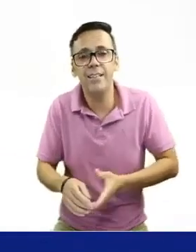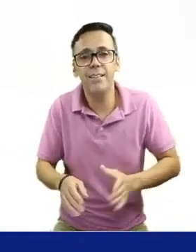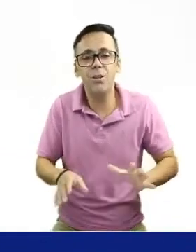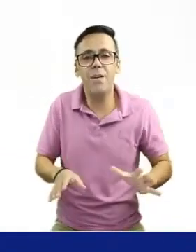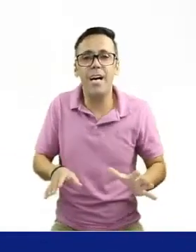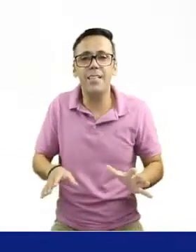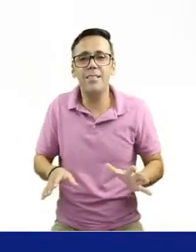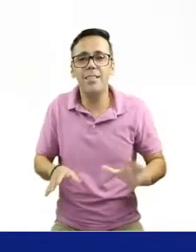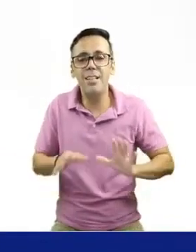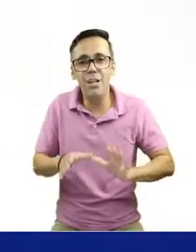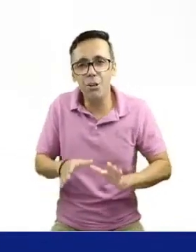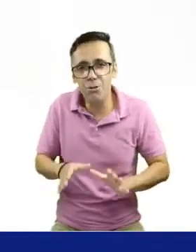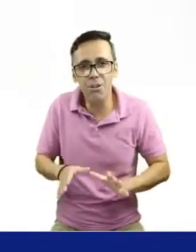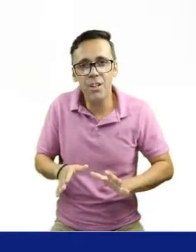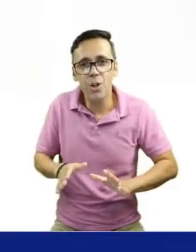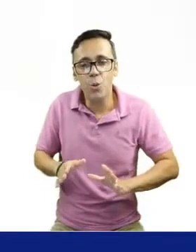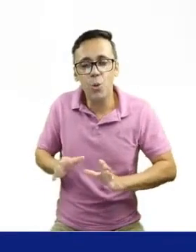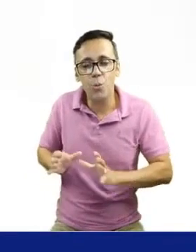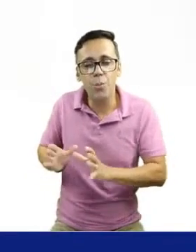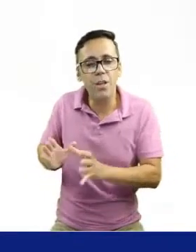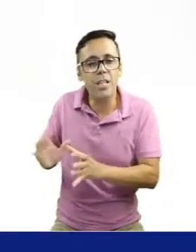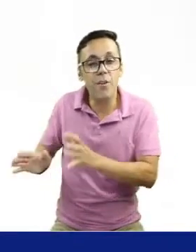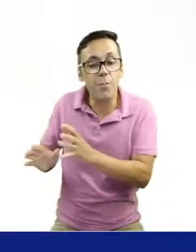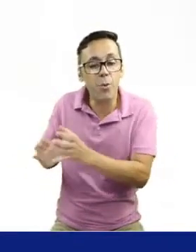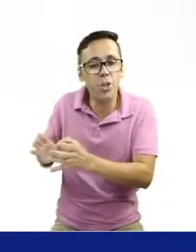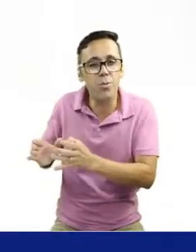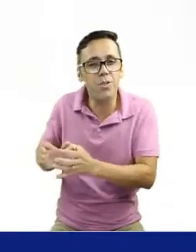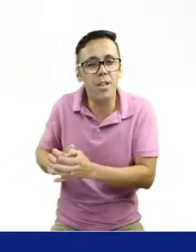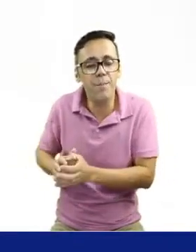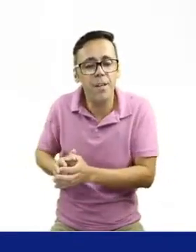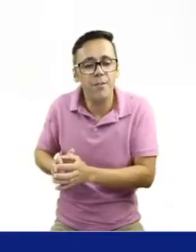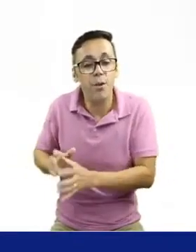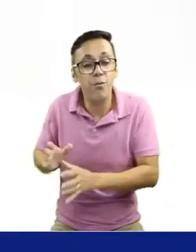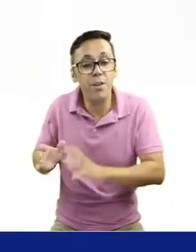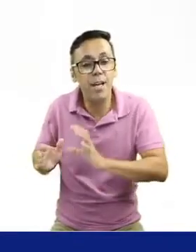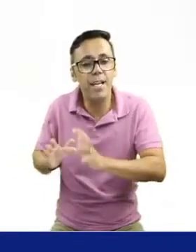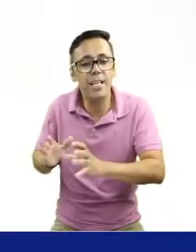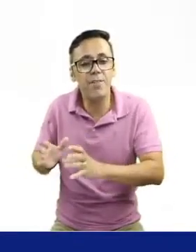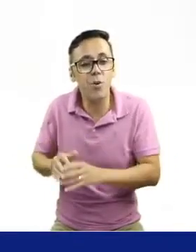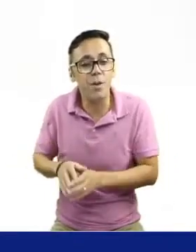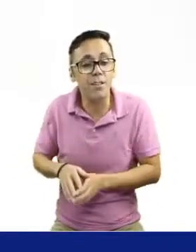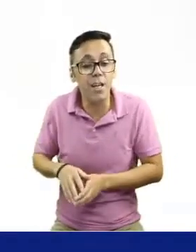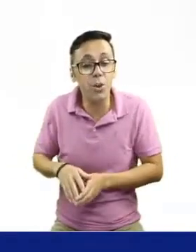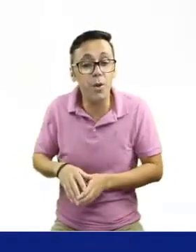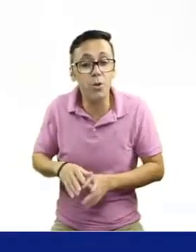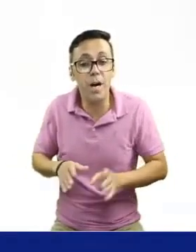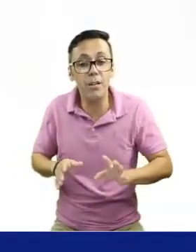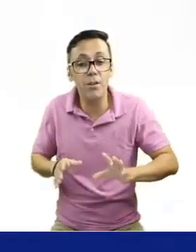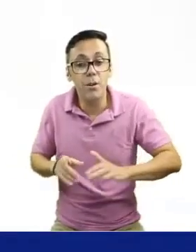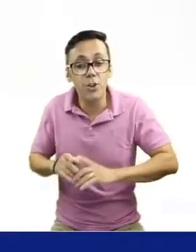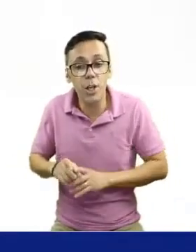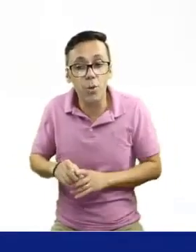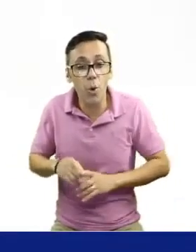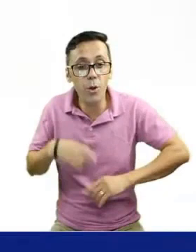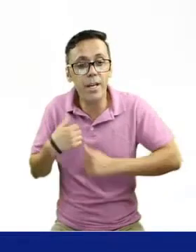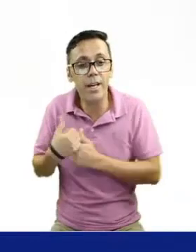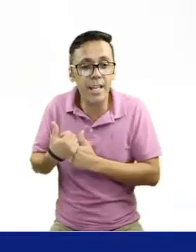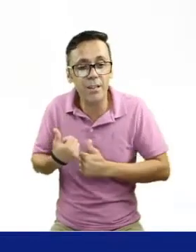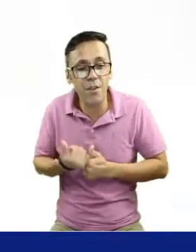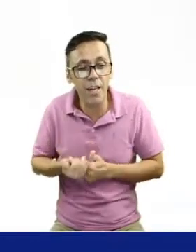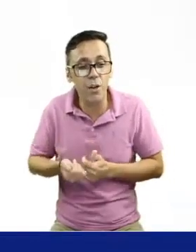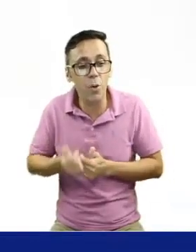azar tudo mais ir Isso o grupinho que tava próximo assim eu vi que a galera estava comentando e o Eduardo